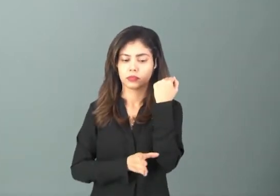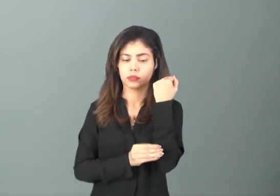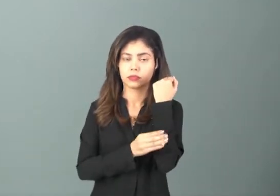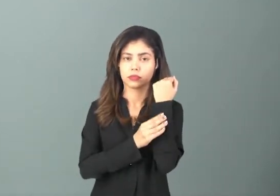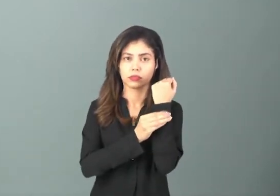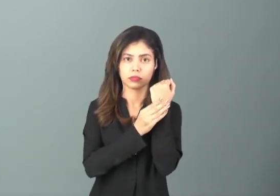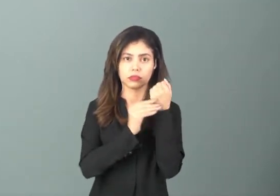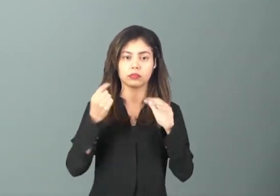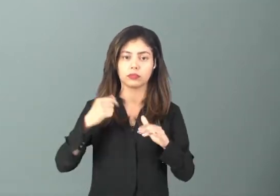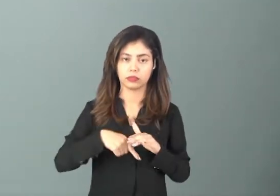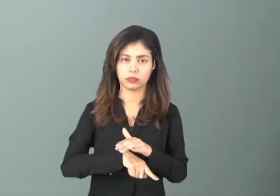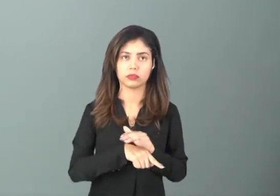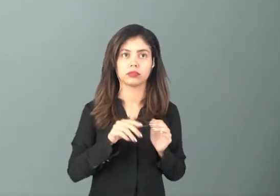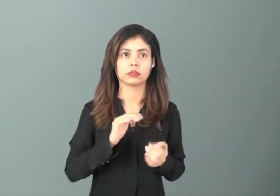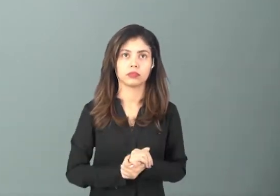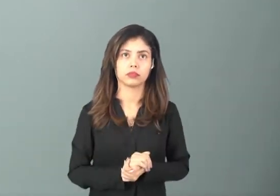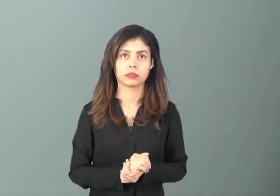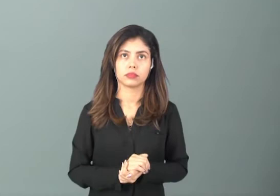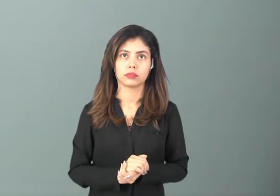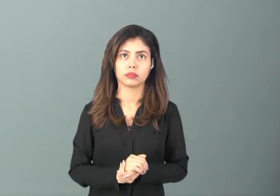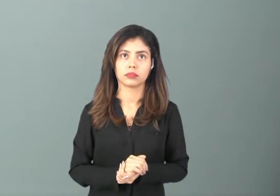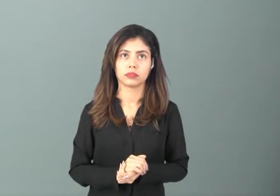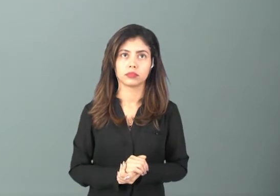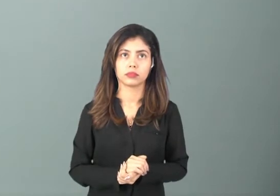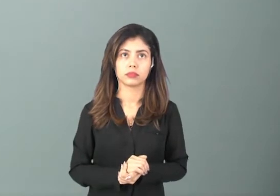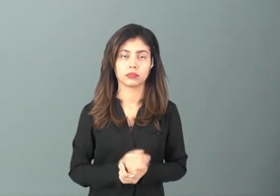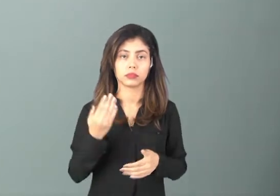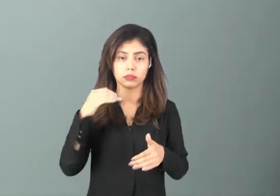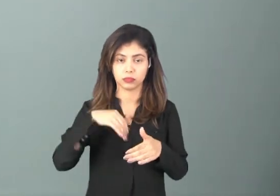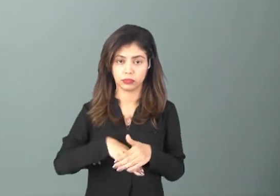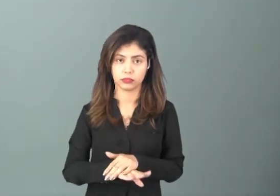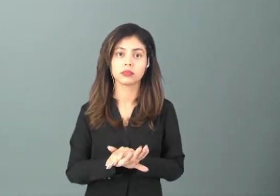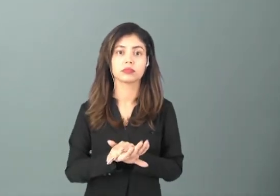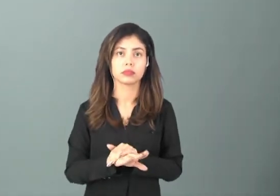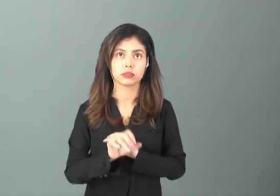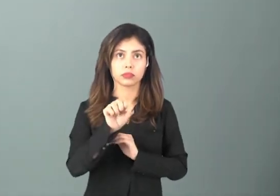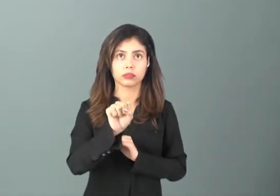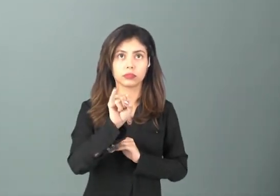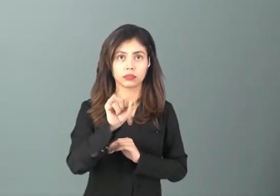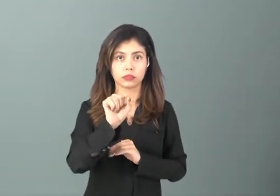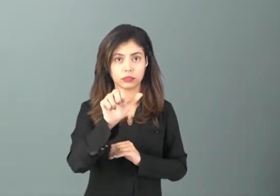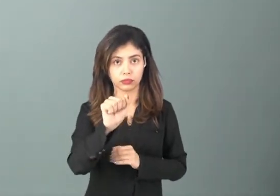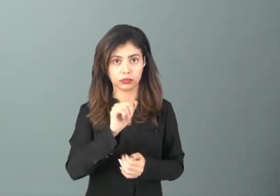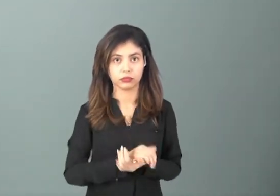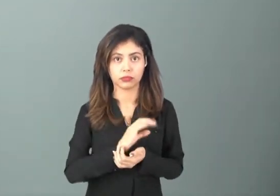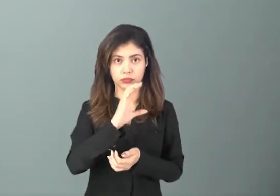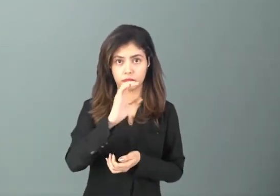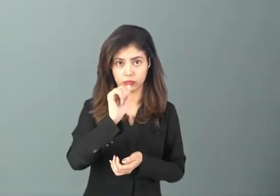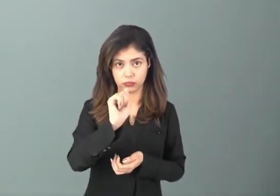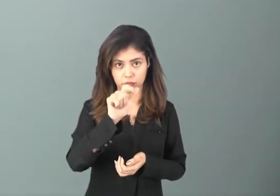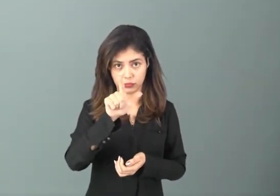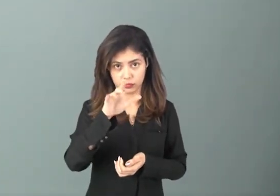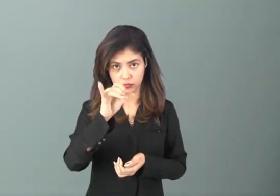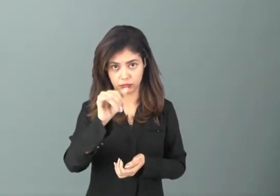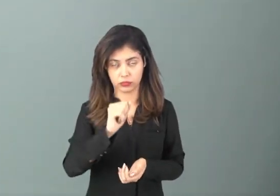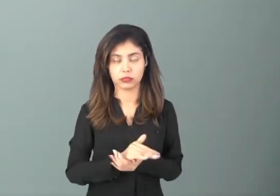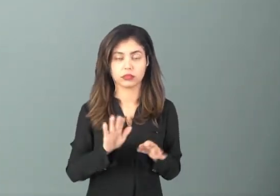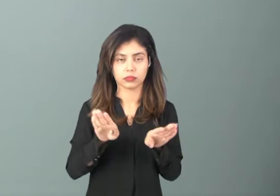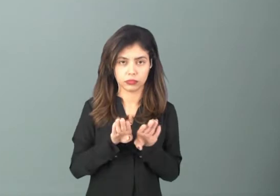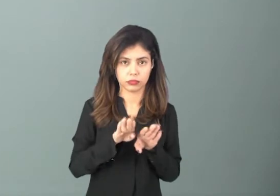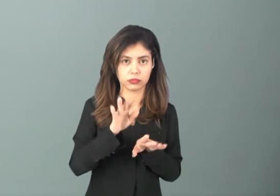estarem inseridos tá e funcionam como local de armazenamento de sais minerais principalmente de cálcio e do fósforo